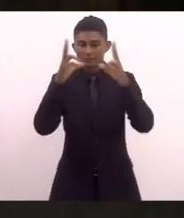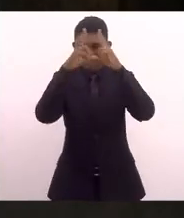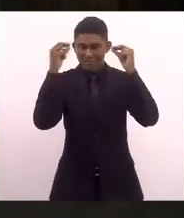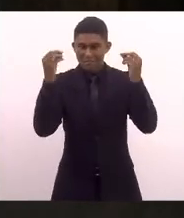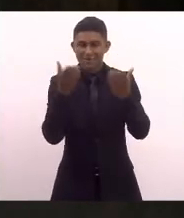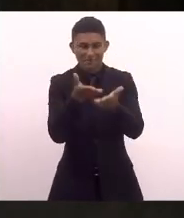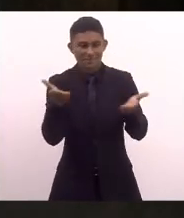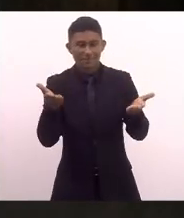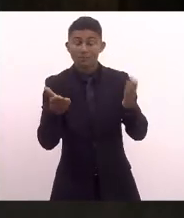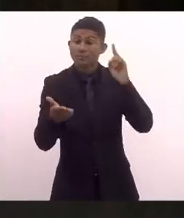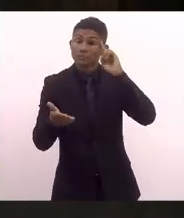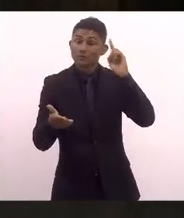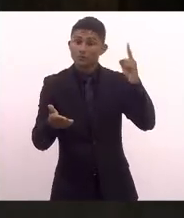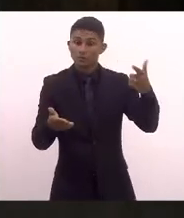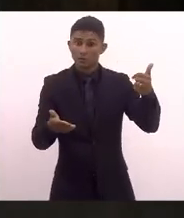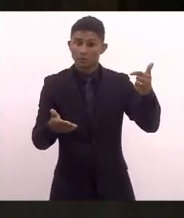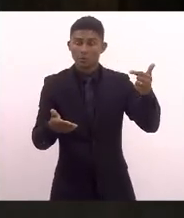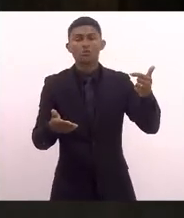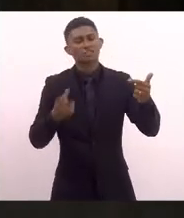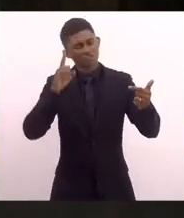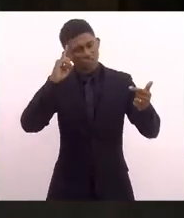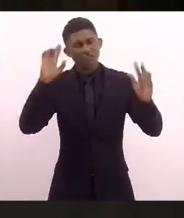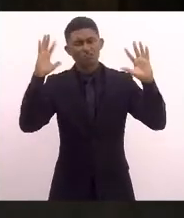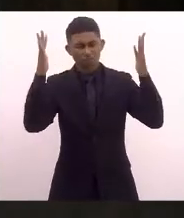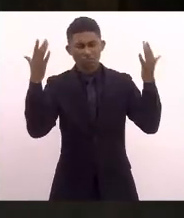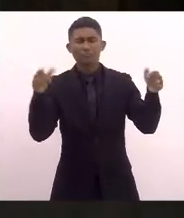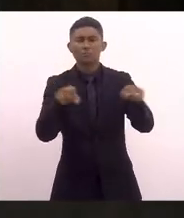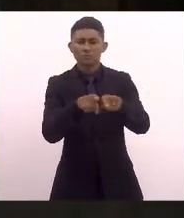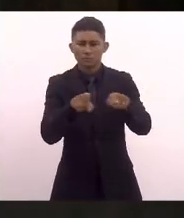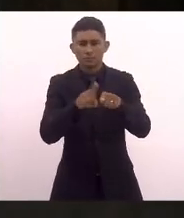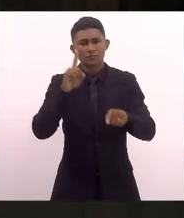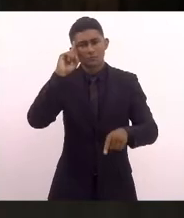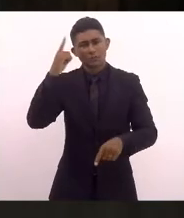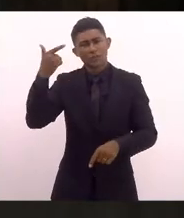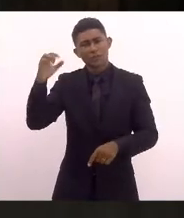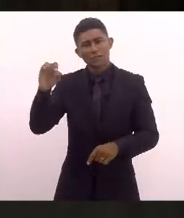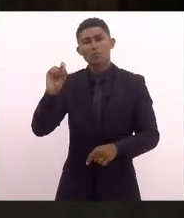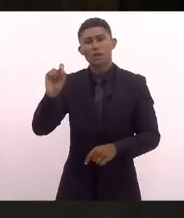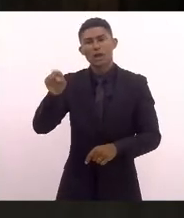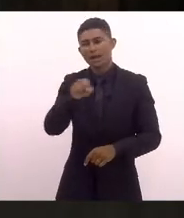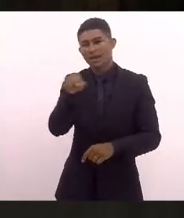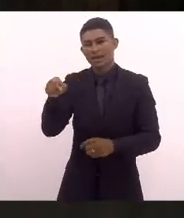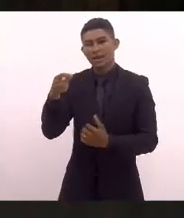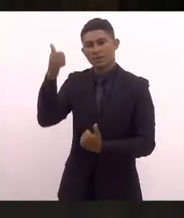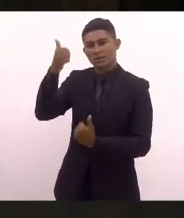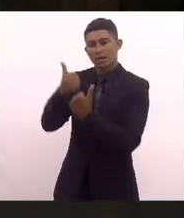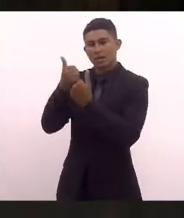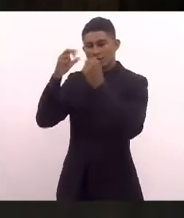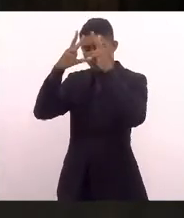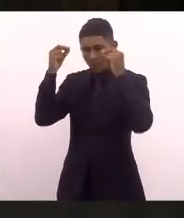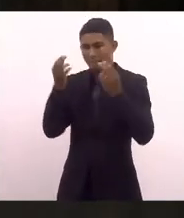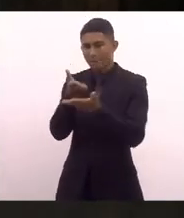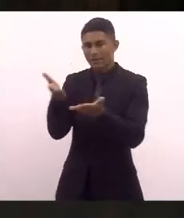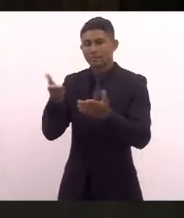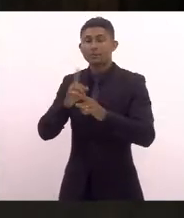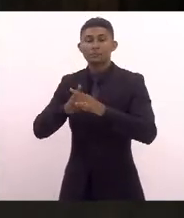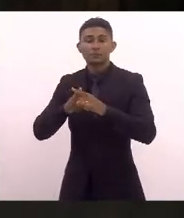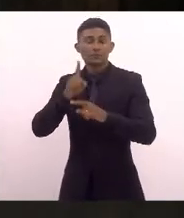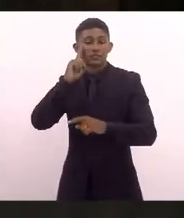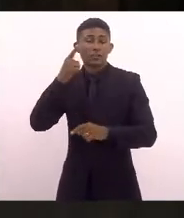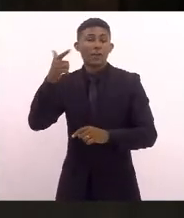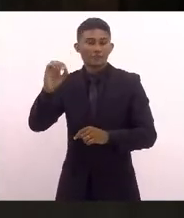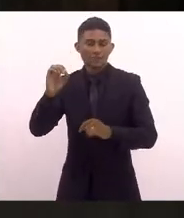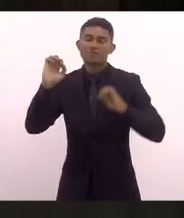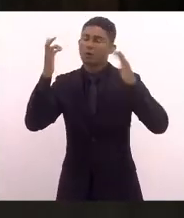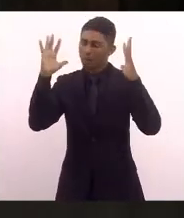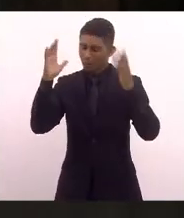12, né, comemora o seu dia, e o dia 20 cumprimento os técnicos e auxiliares de enfermagem, que no dia 20 comemoram